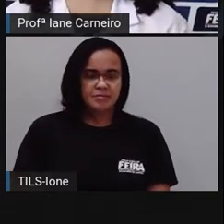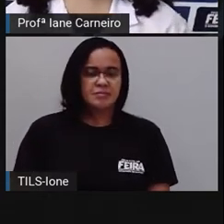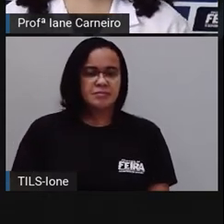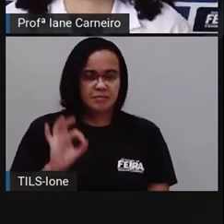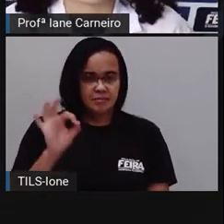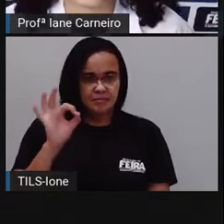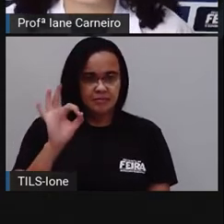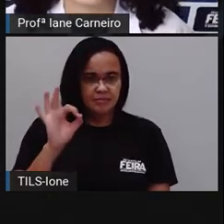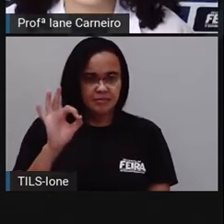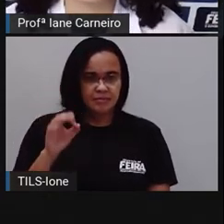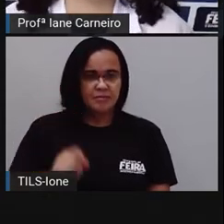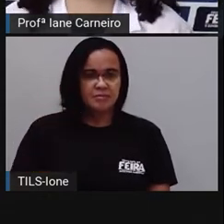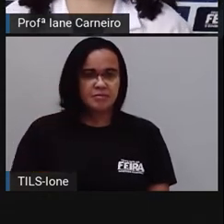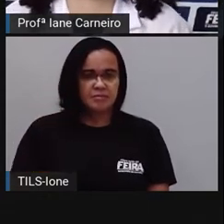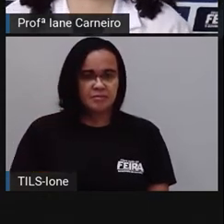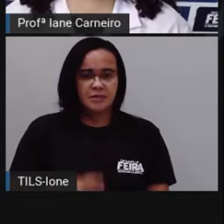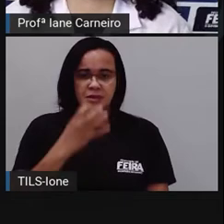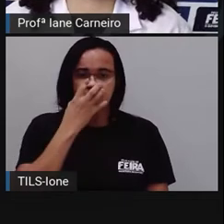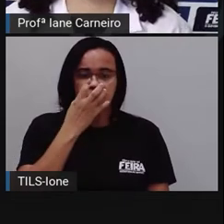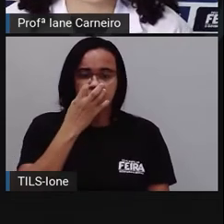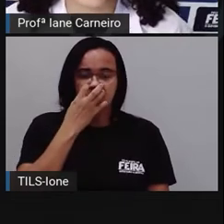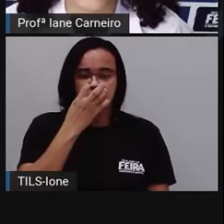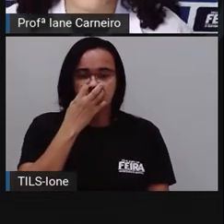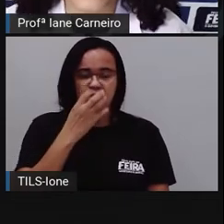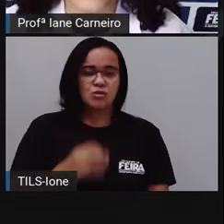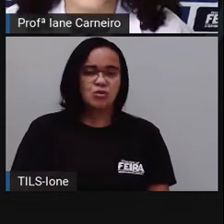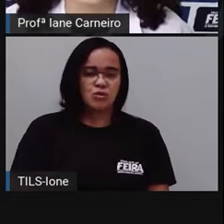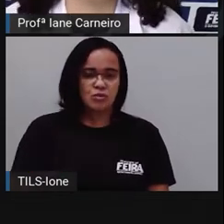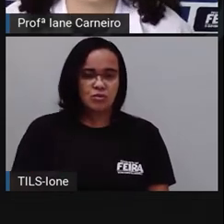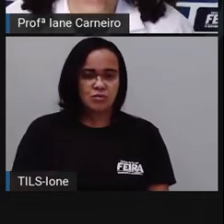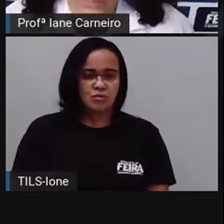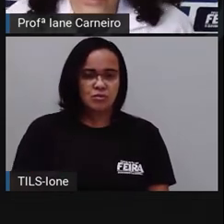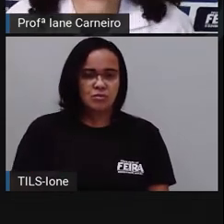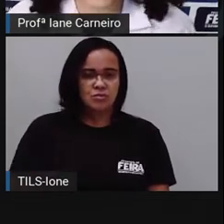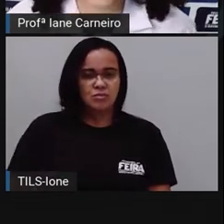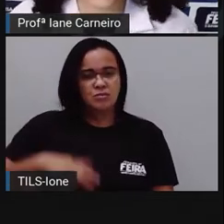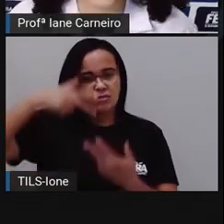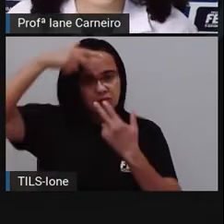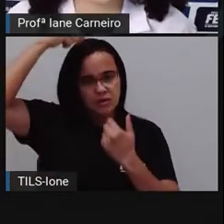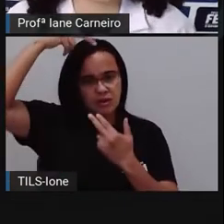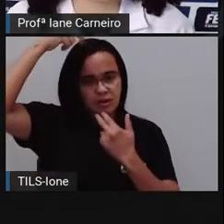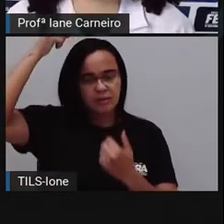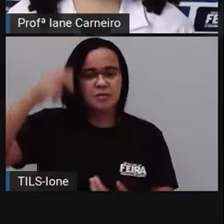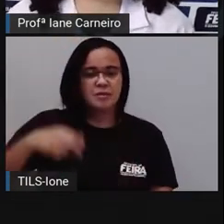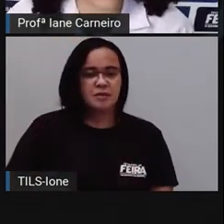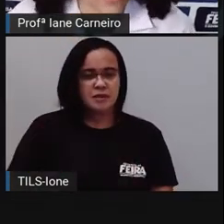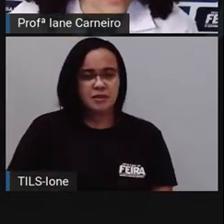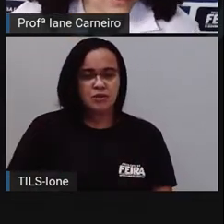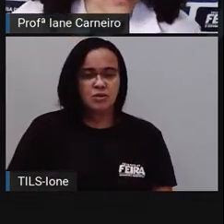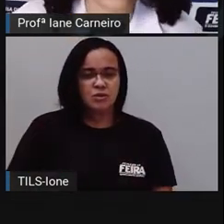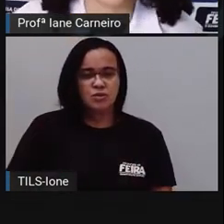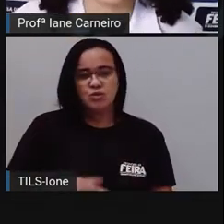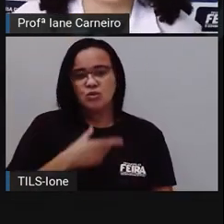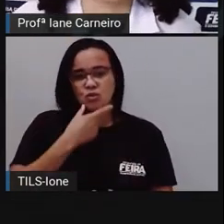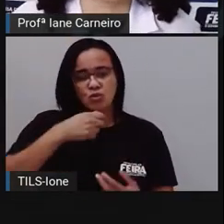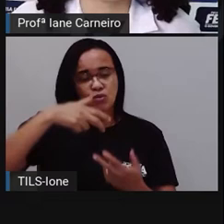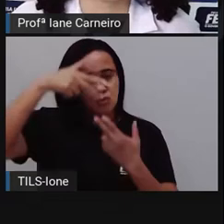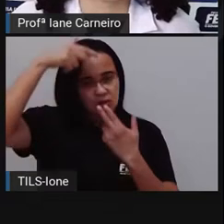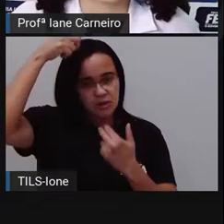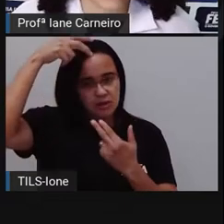Certo. Cachorro, cabrito, cabra. Vou botar lá o canguru, que a gente já escreveu os outros,